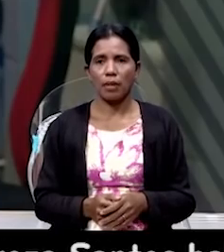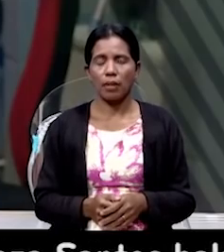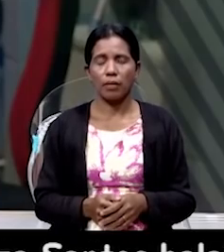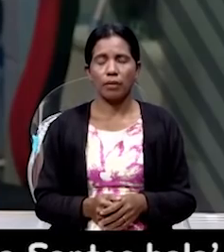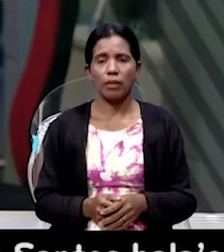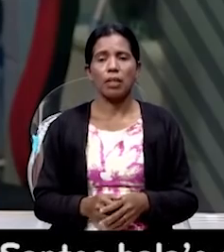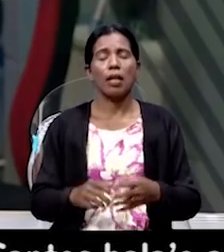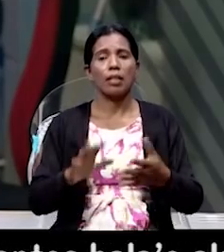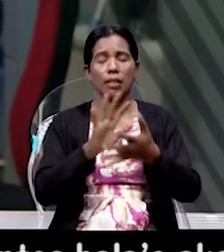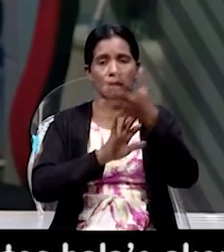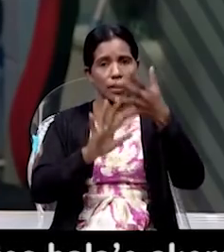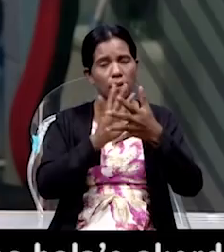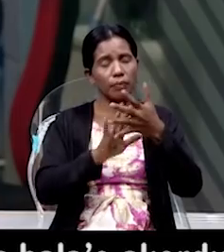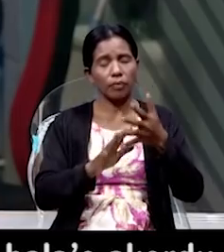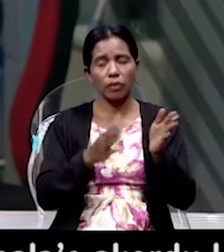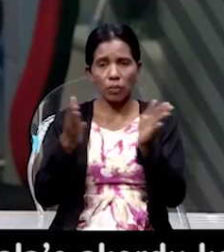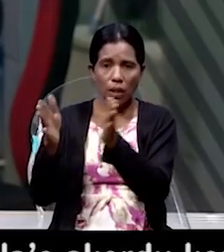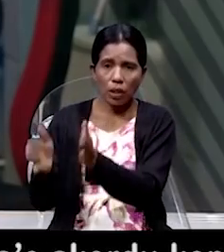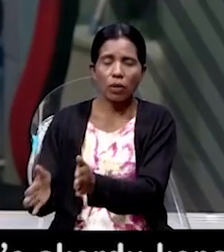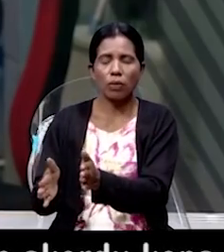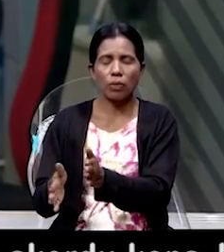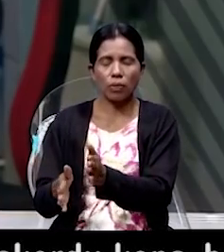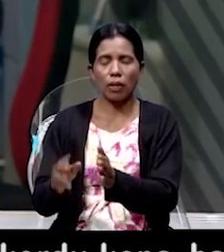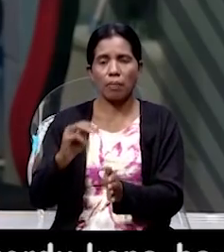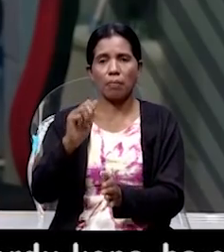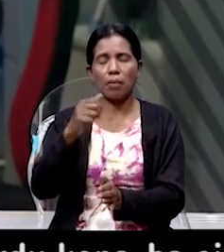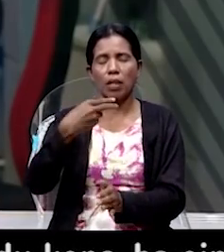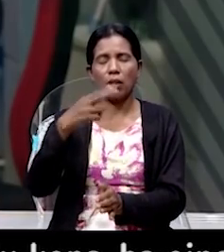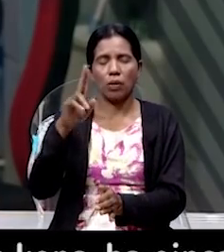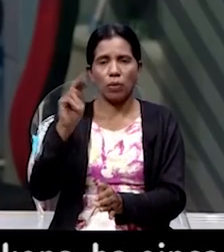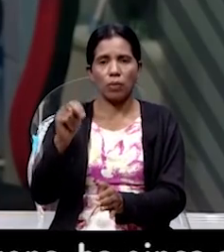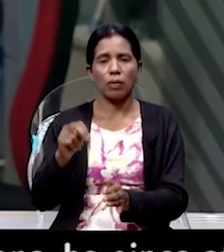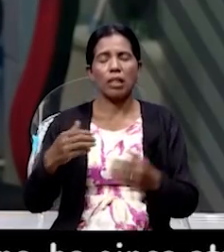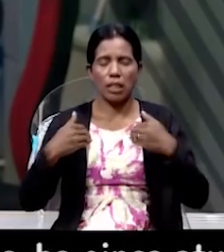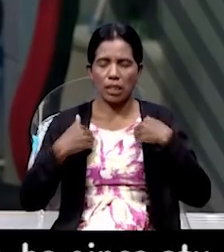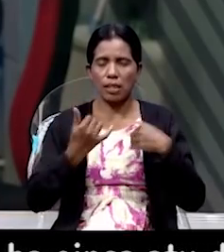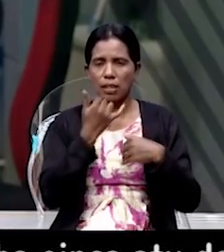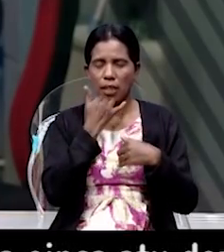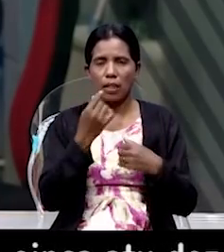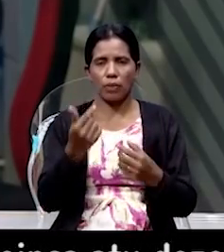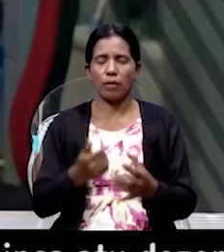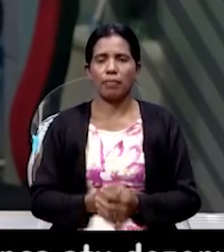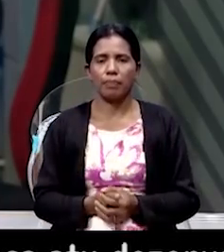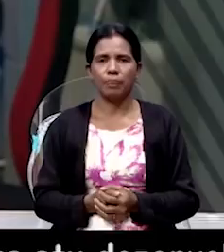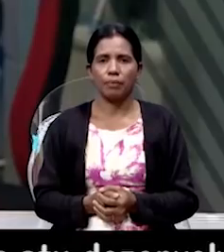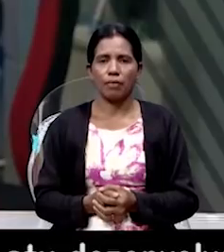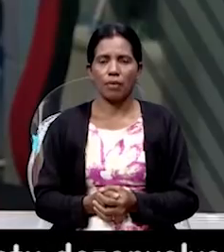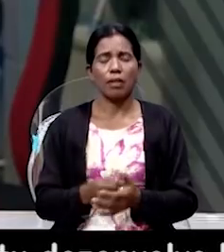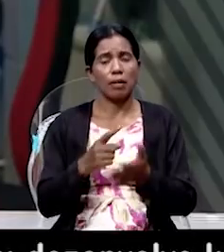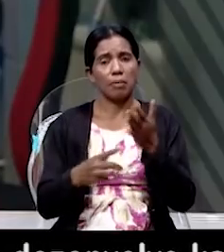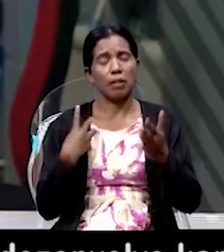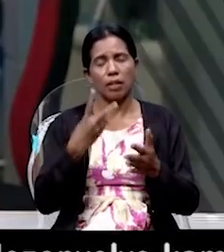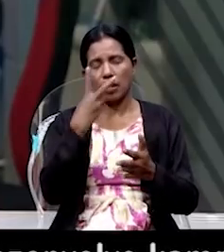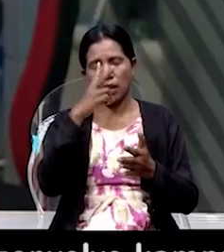cerimônia fúnebre saudoso mahunu bulere karatayanu, moço eruituang. Ato a saída maka acontece, acompanha